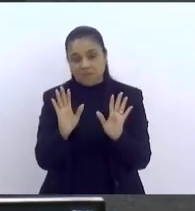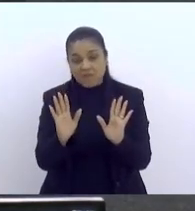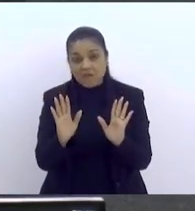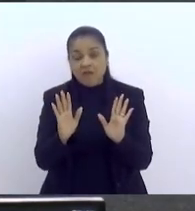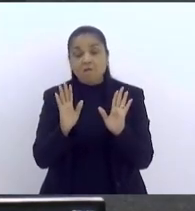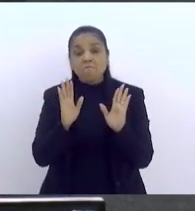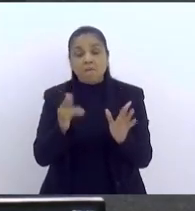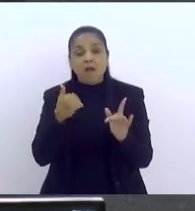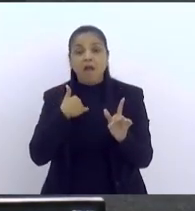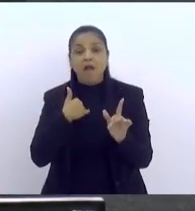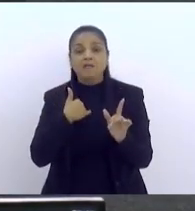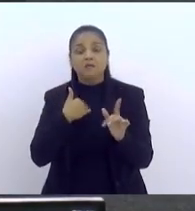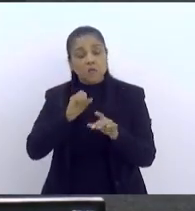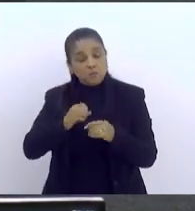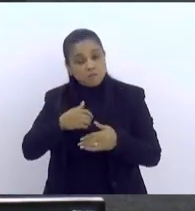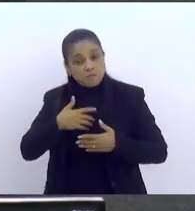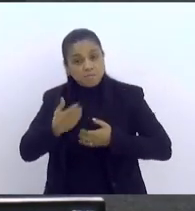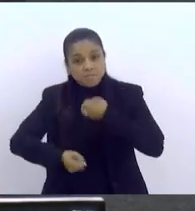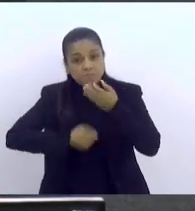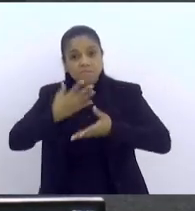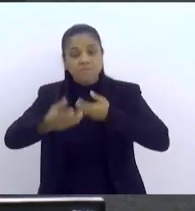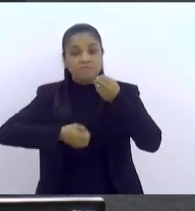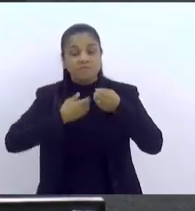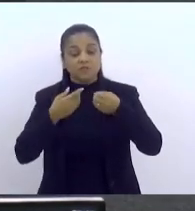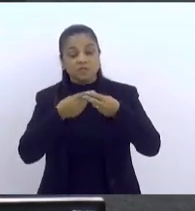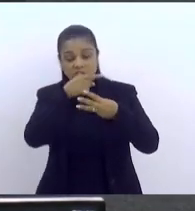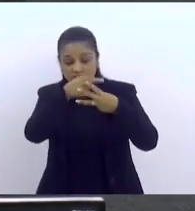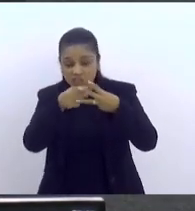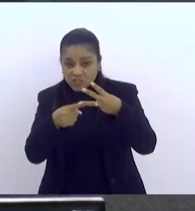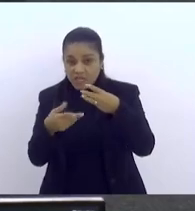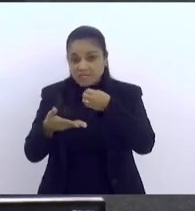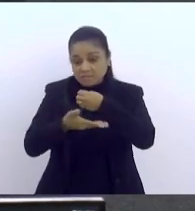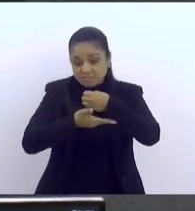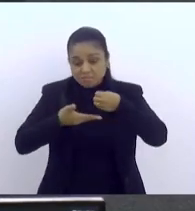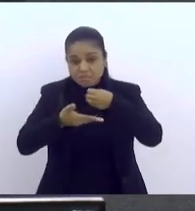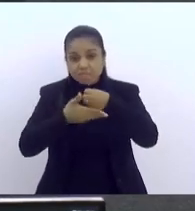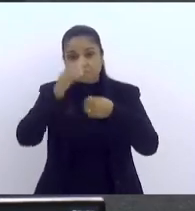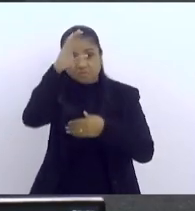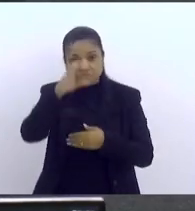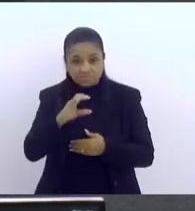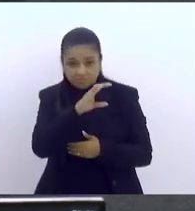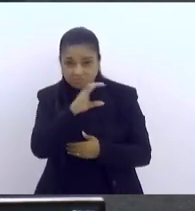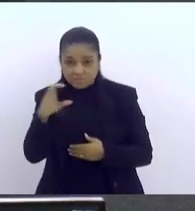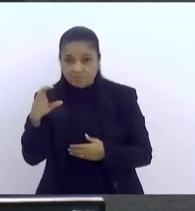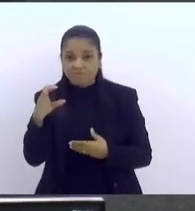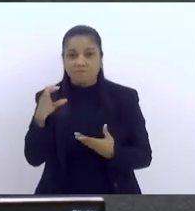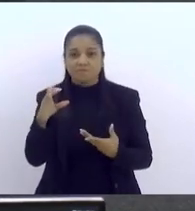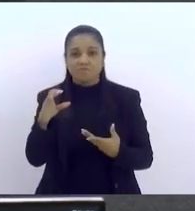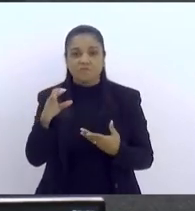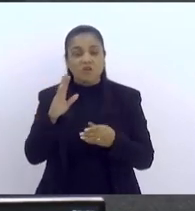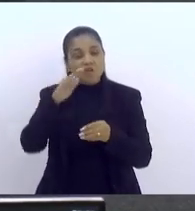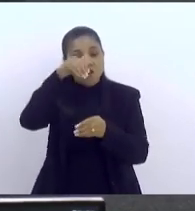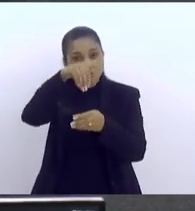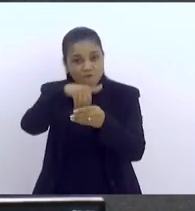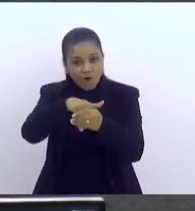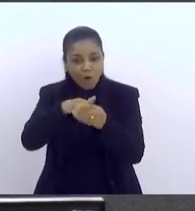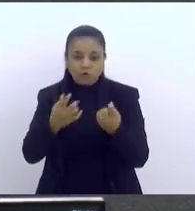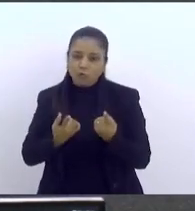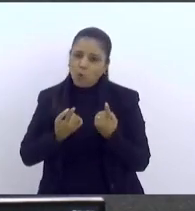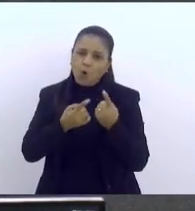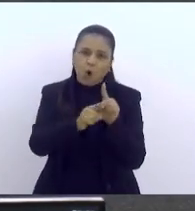a partir desses três pilares do catolicismo e, portanto, voto contrário. E antes